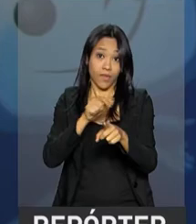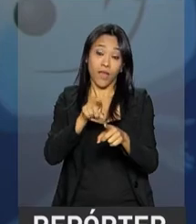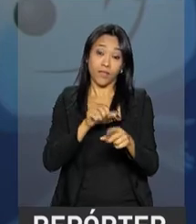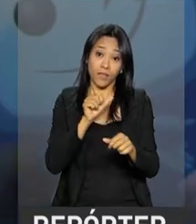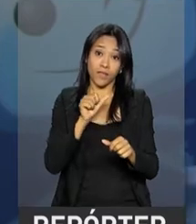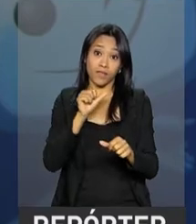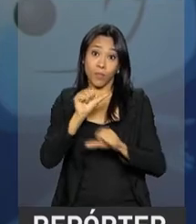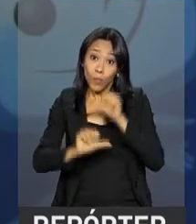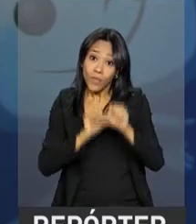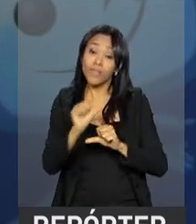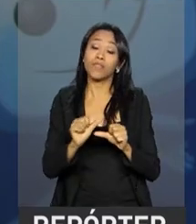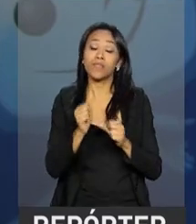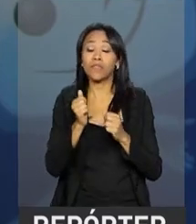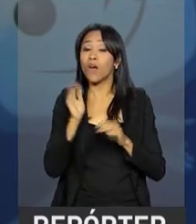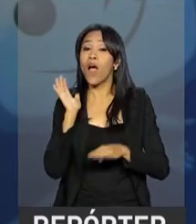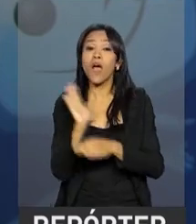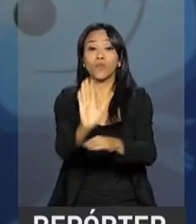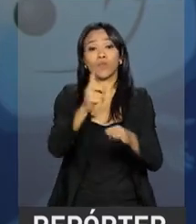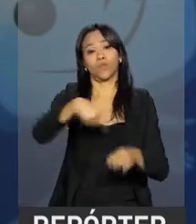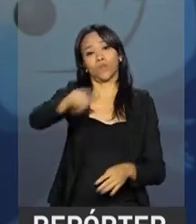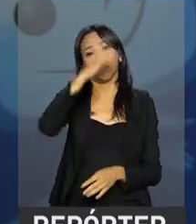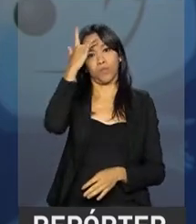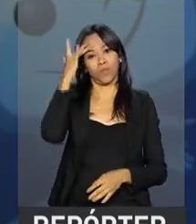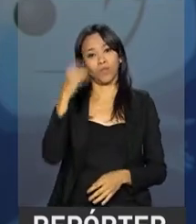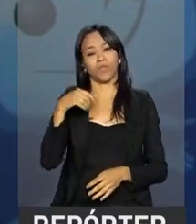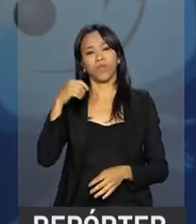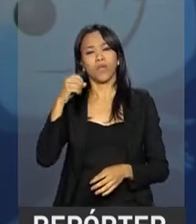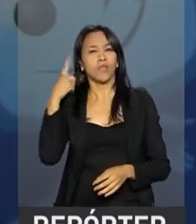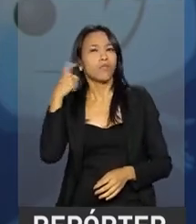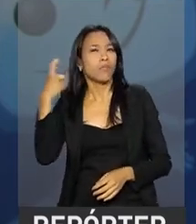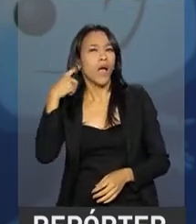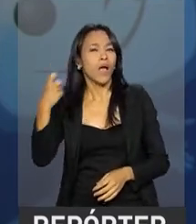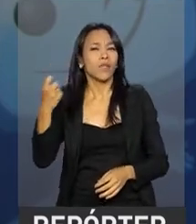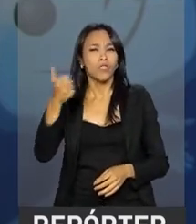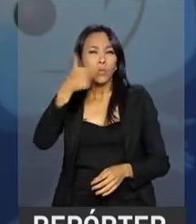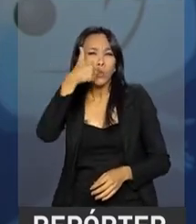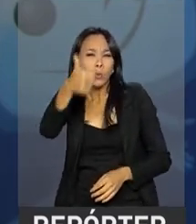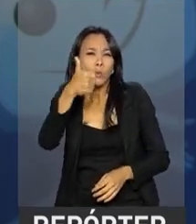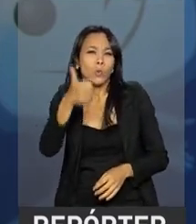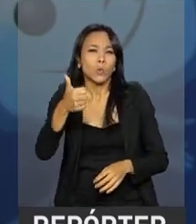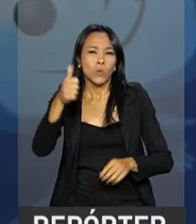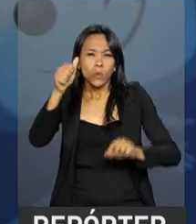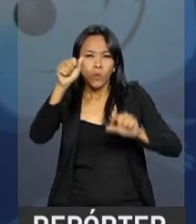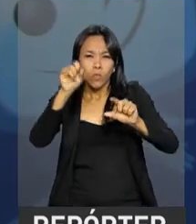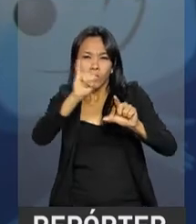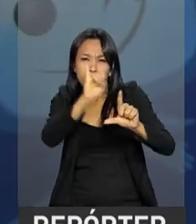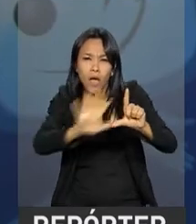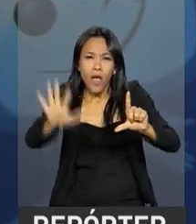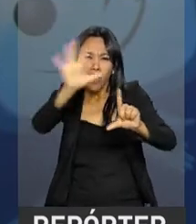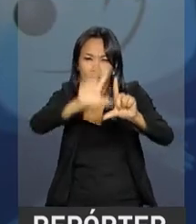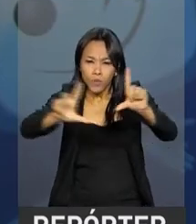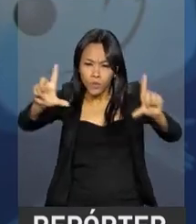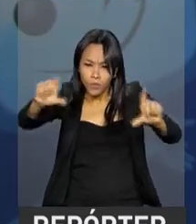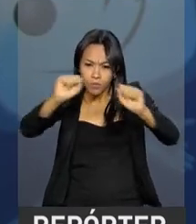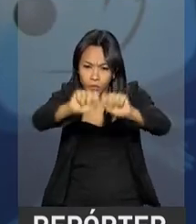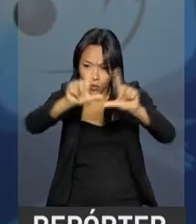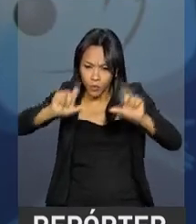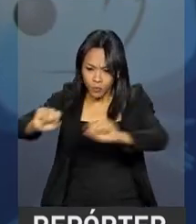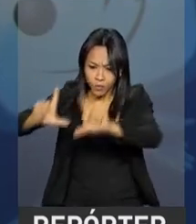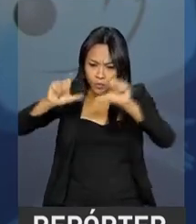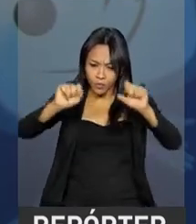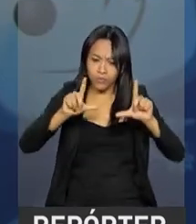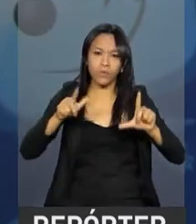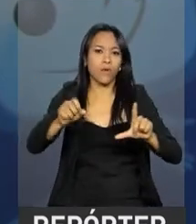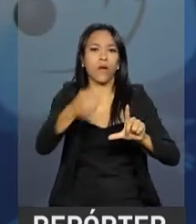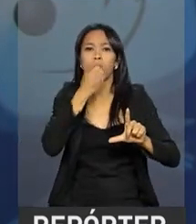que só tem a beneficiar os telespectadores. Som e imagem de cinema, ele é muito mais interativo, é mais acessível para a